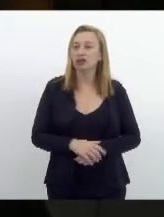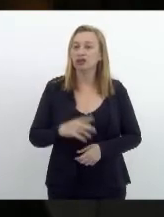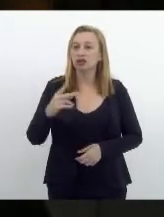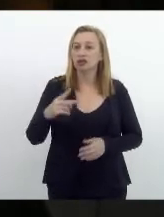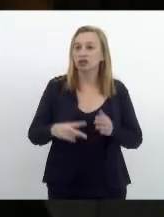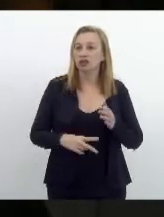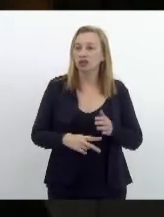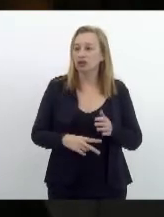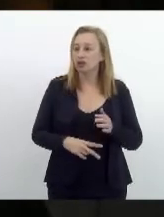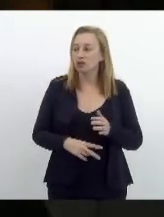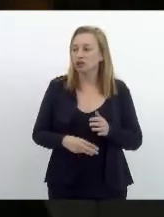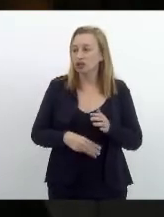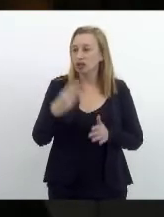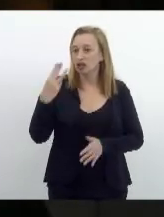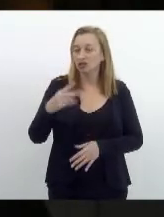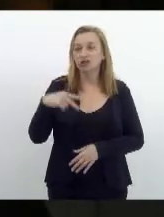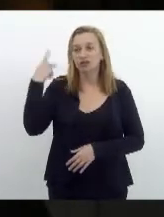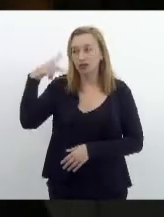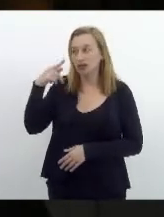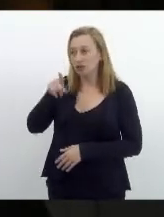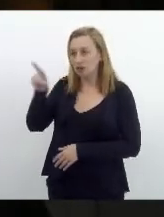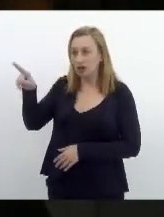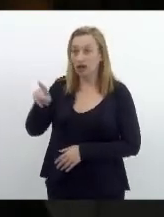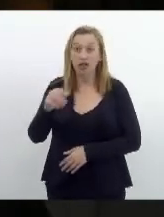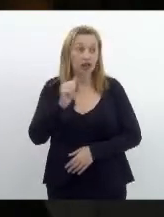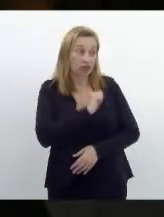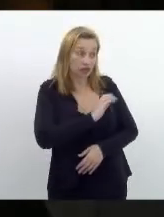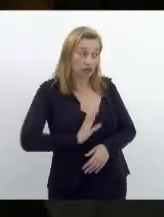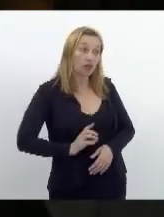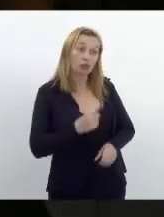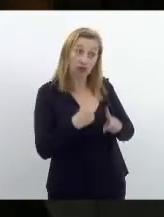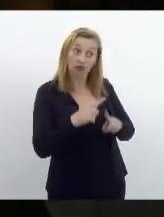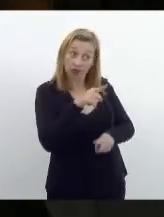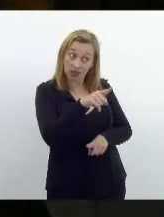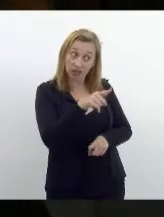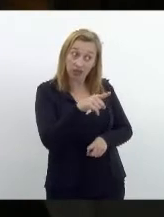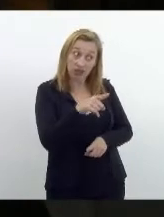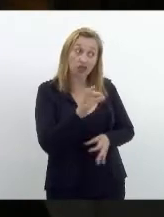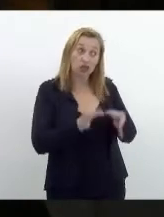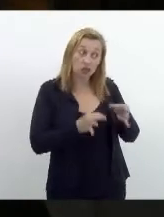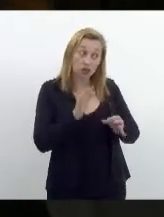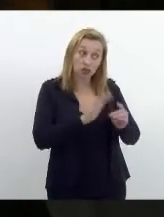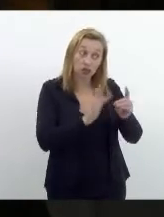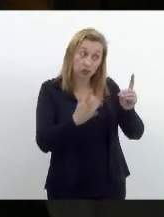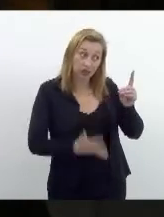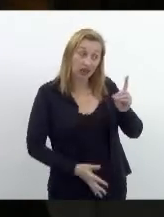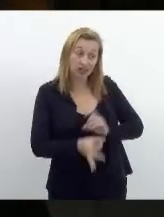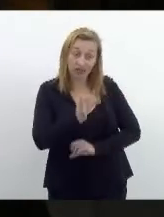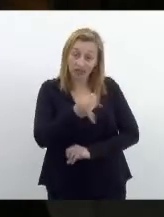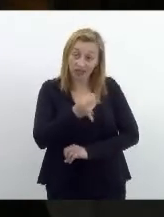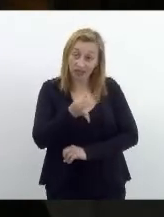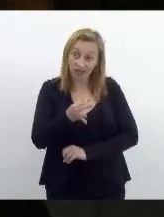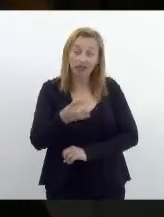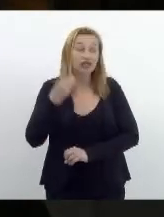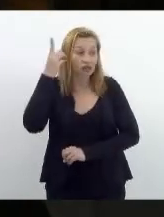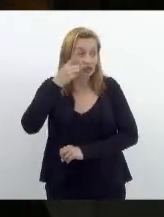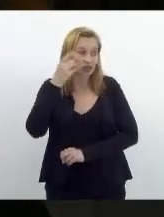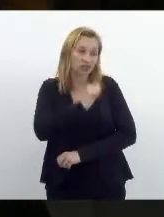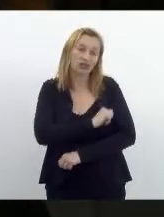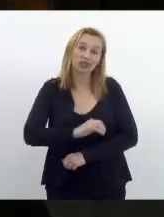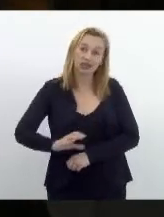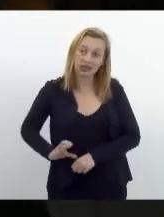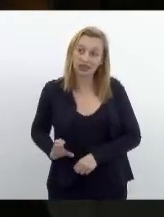3 legislaturas. E André, porque era você. Porque era você. Porque eu acho que foi uma justa homenagem que se prestou hoje ao deputado André